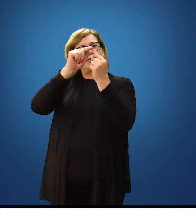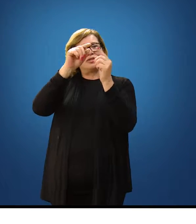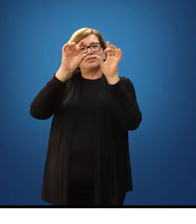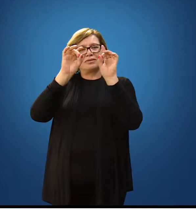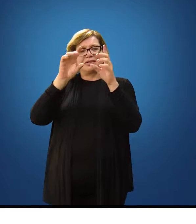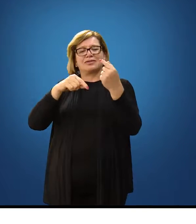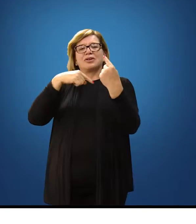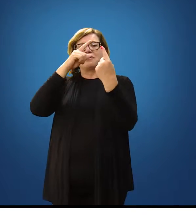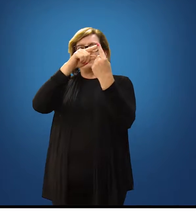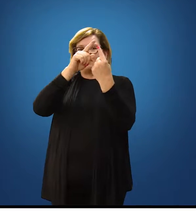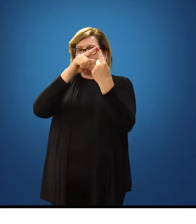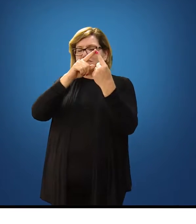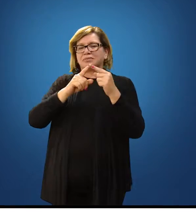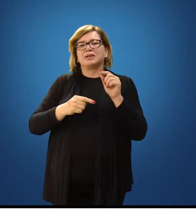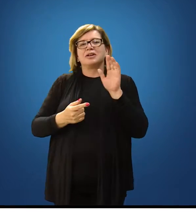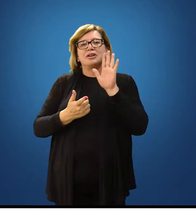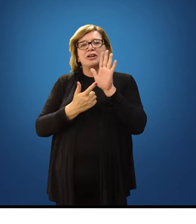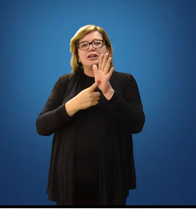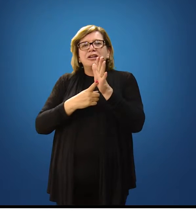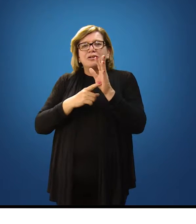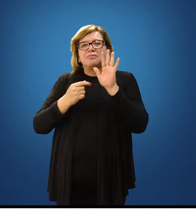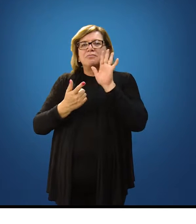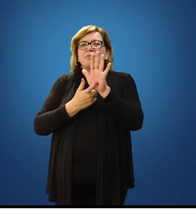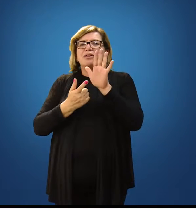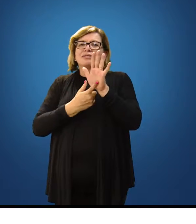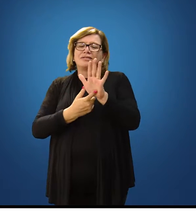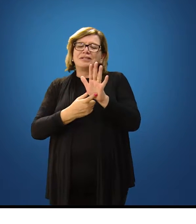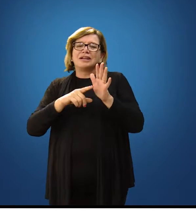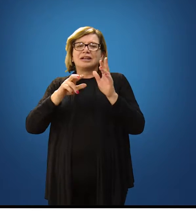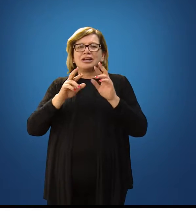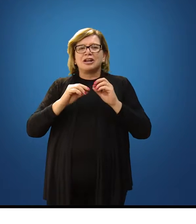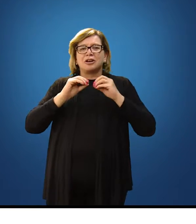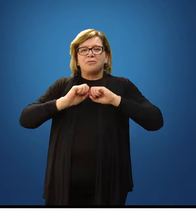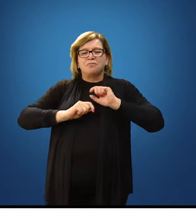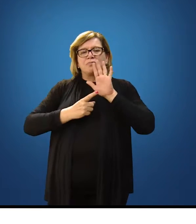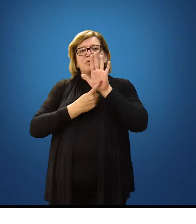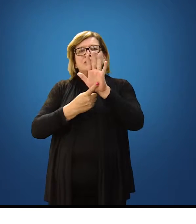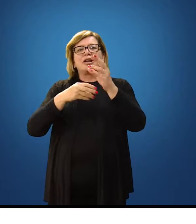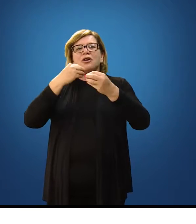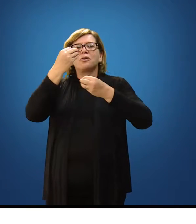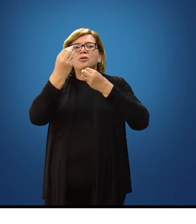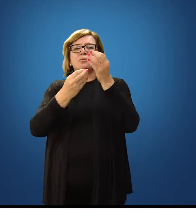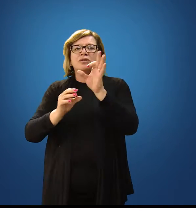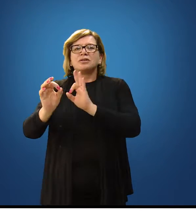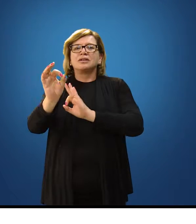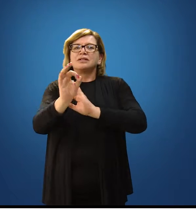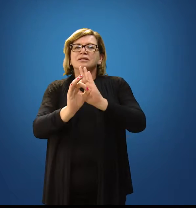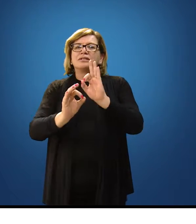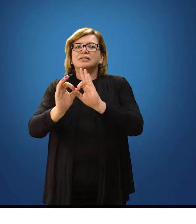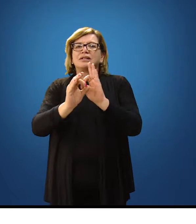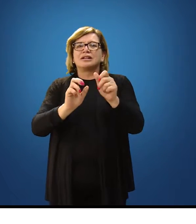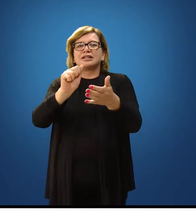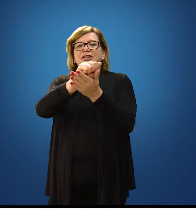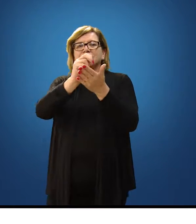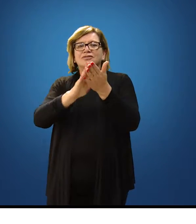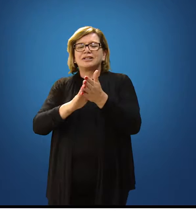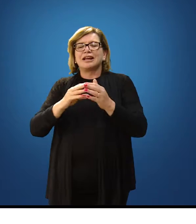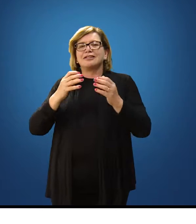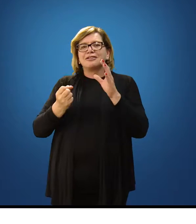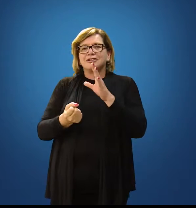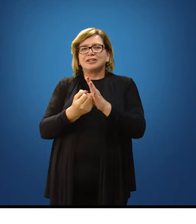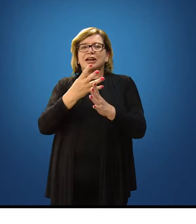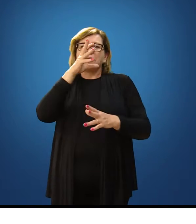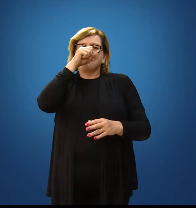primeiro, que busca revelar o modo de organização e a forma de condução das atividades de criação de porcos